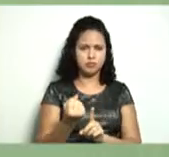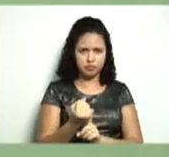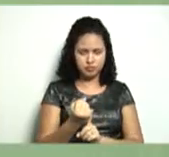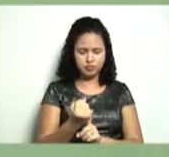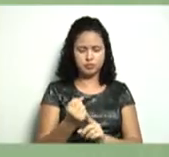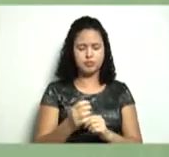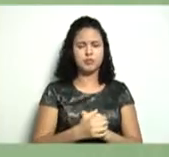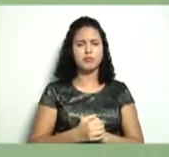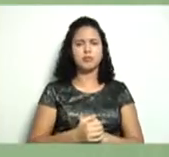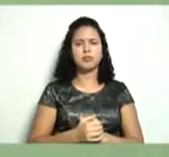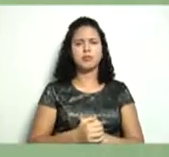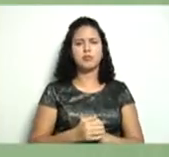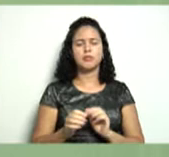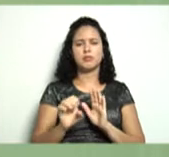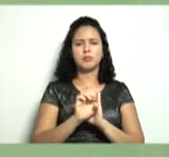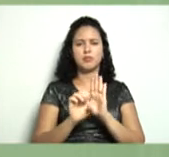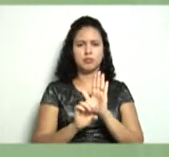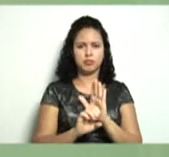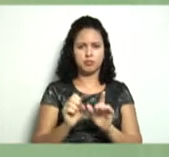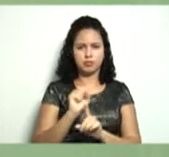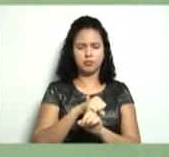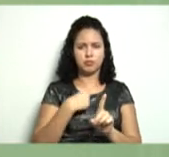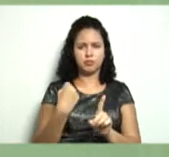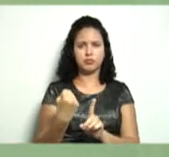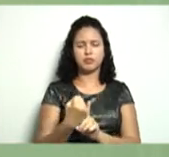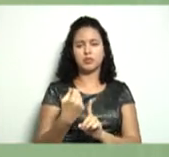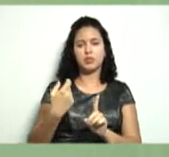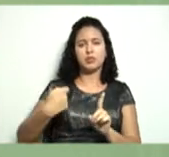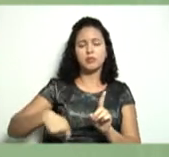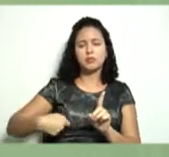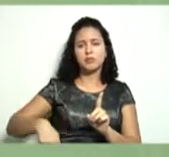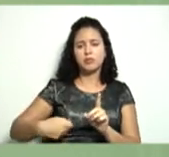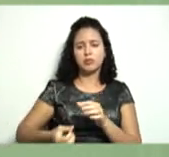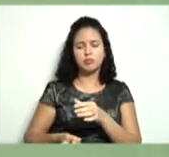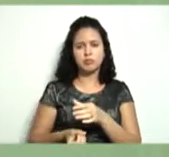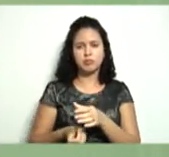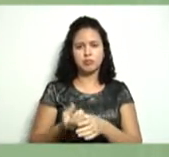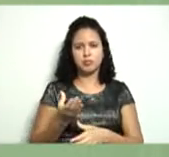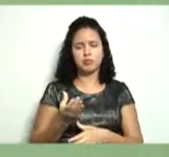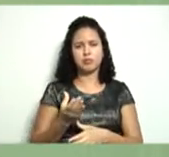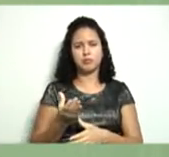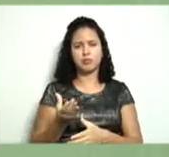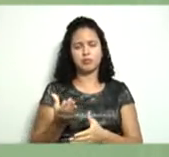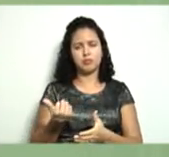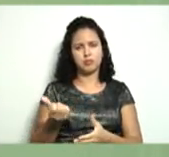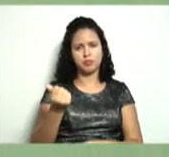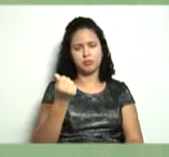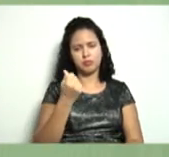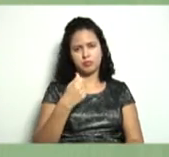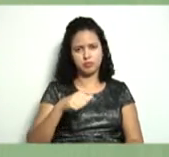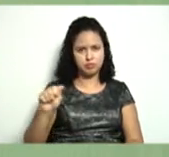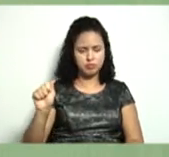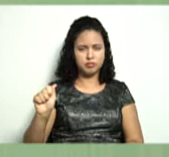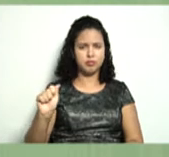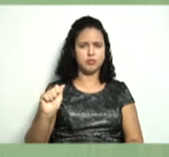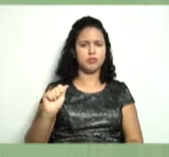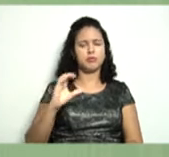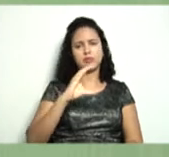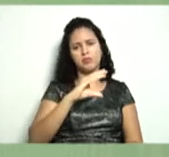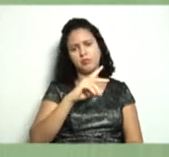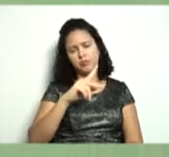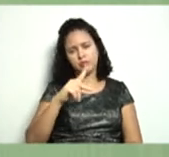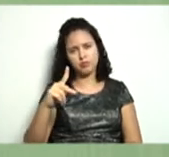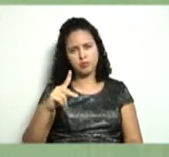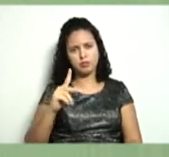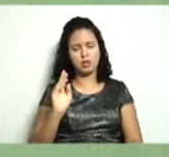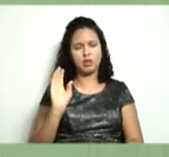slide? O Estatuto Social. Requisitos para a formação de uma sociedade cooperativa. Gente, é dentro